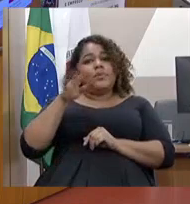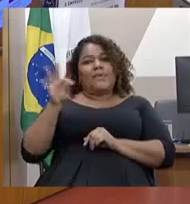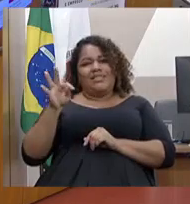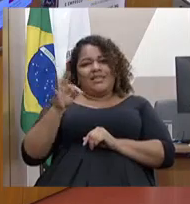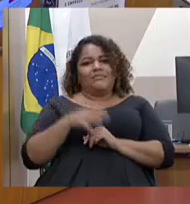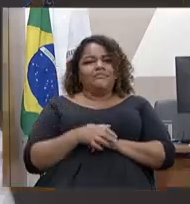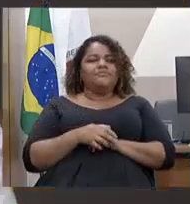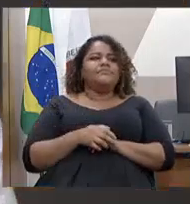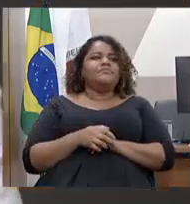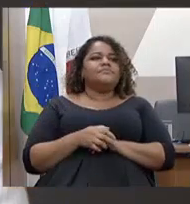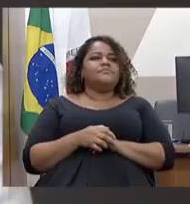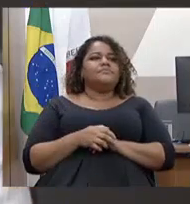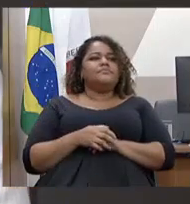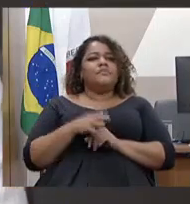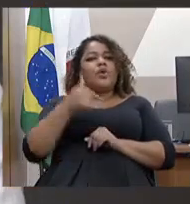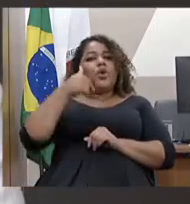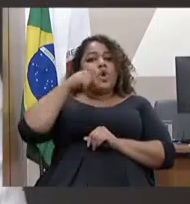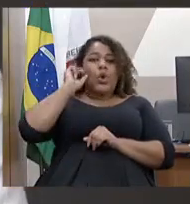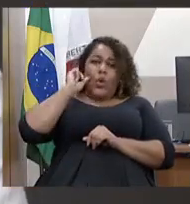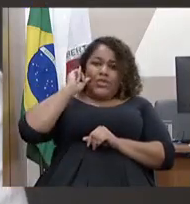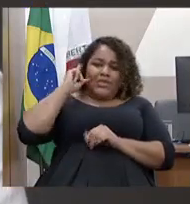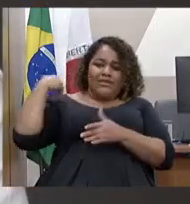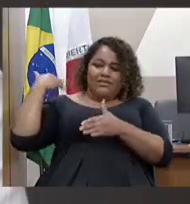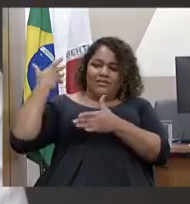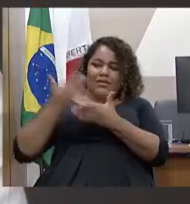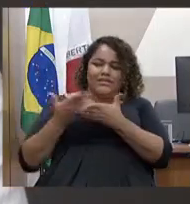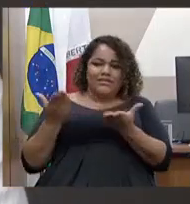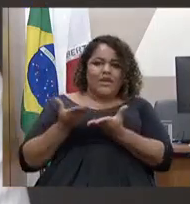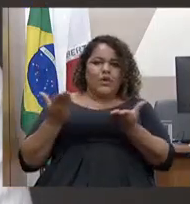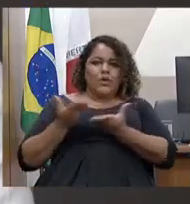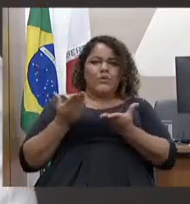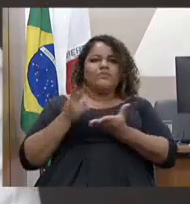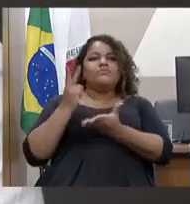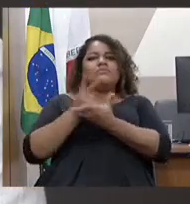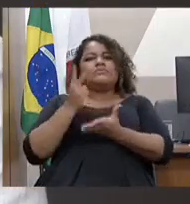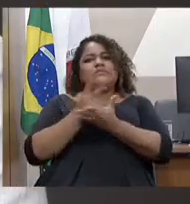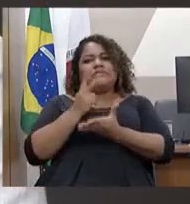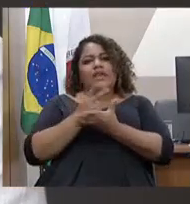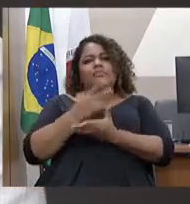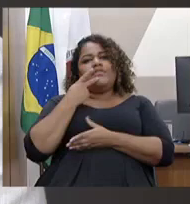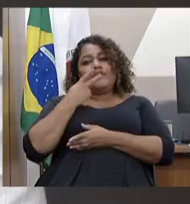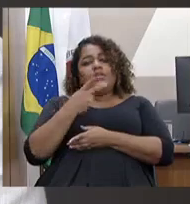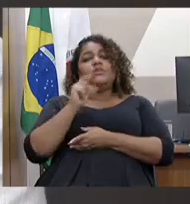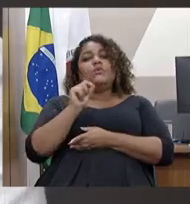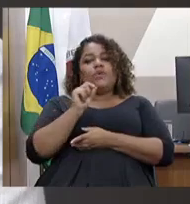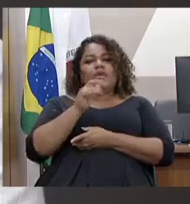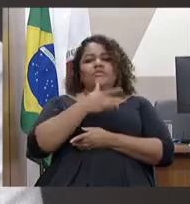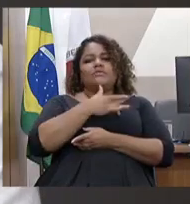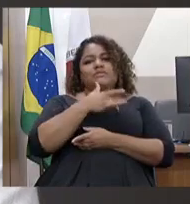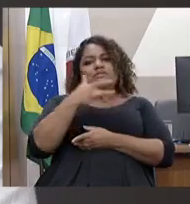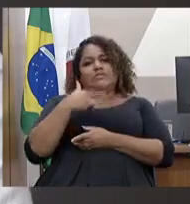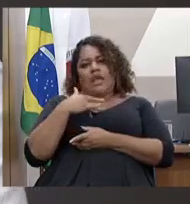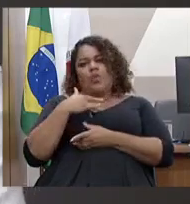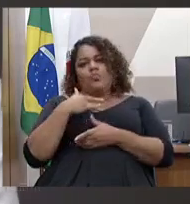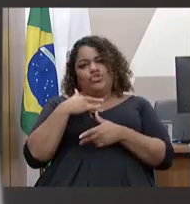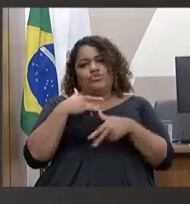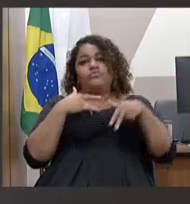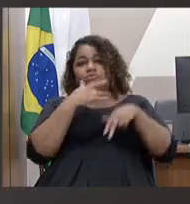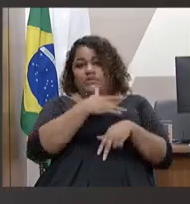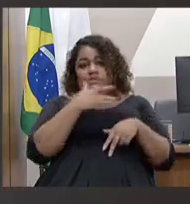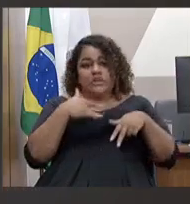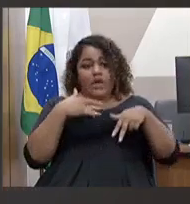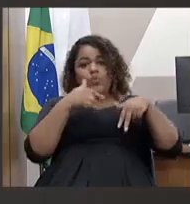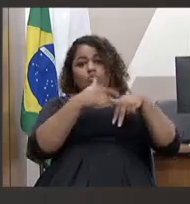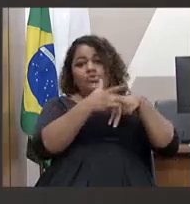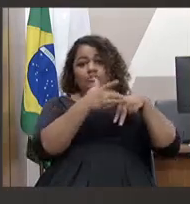Deus de ontem até nesse momento o que nós estamos vendo falar sobre saúde dos trabalhadores e lá como